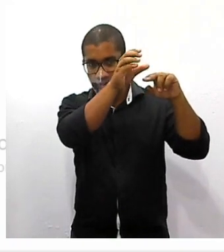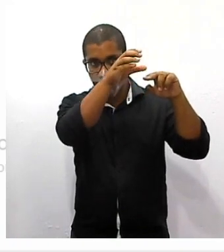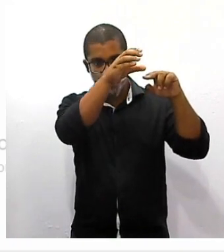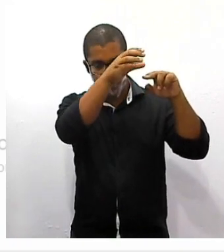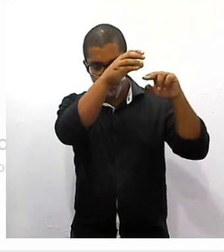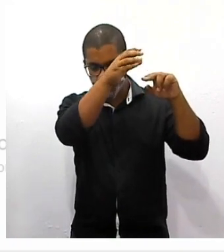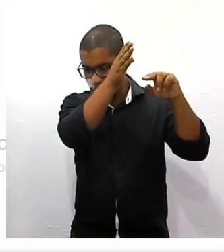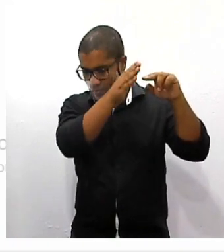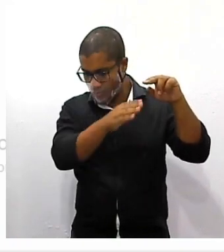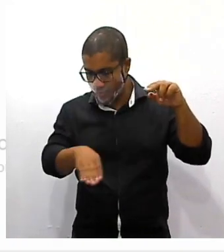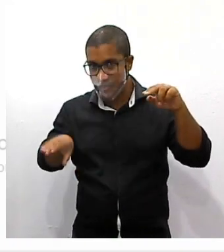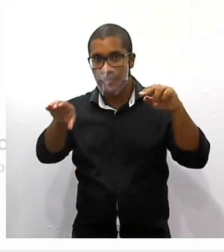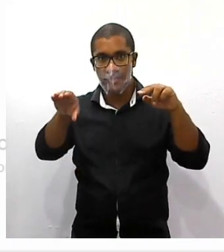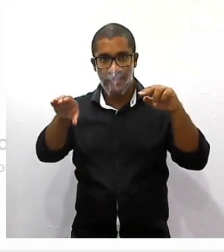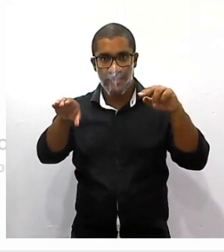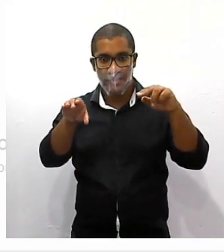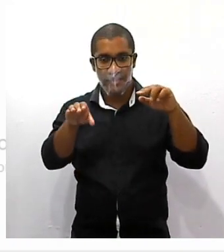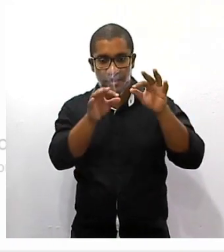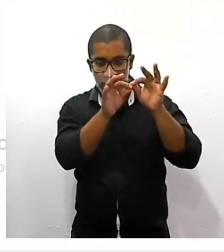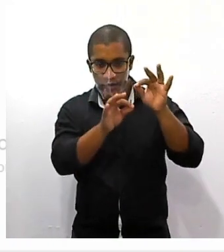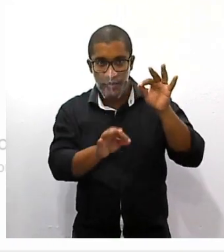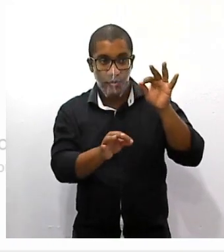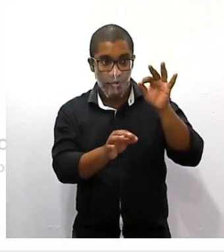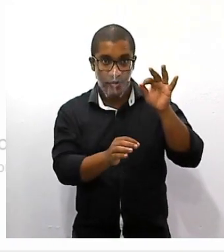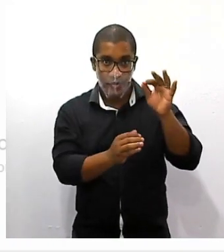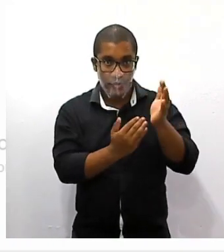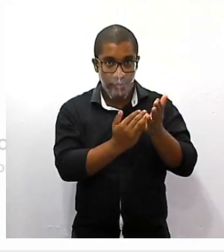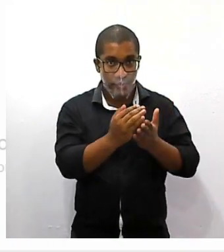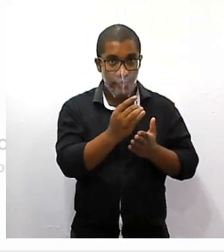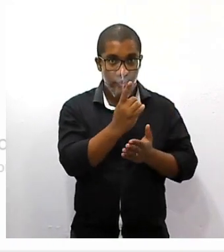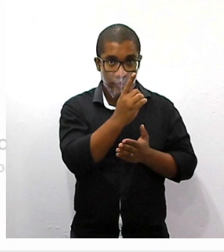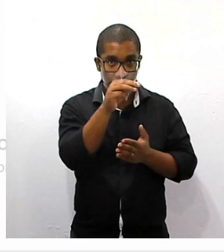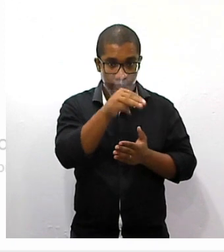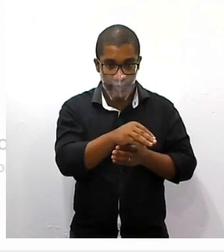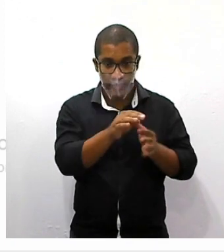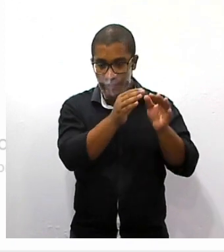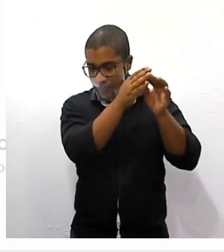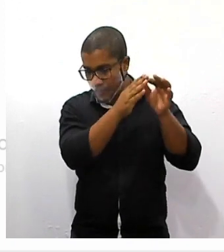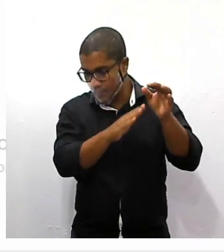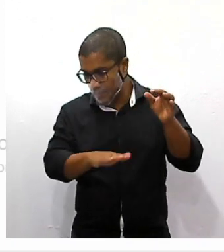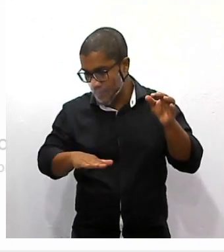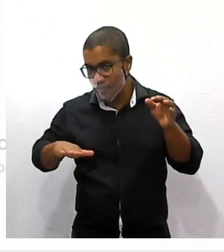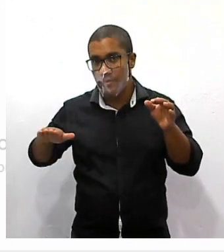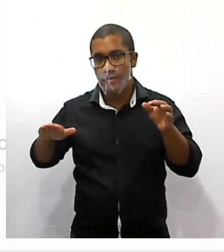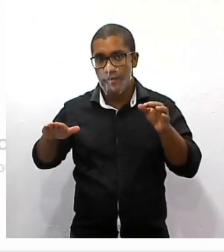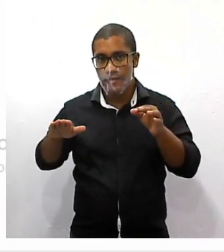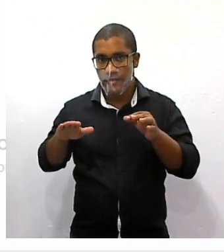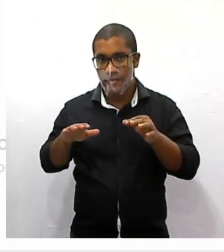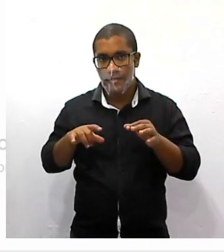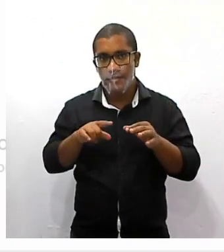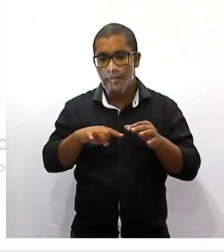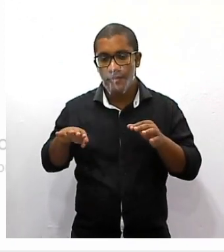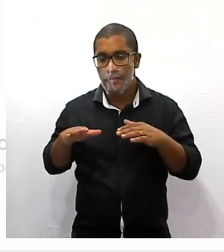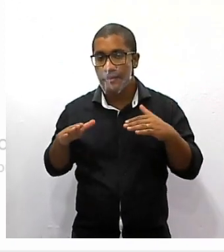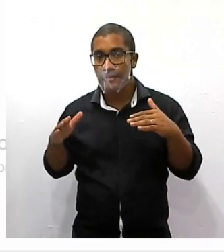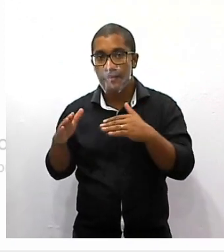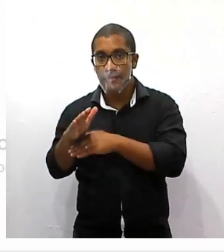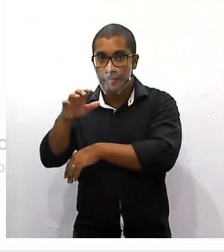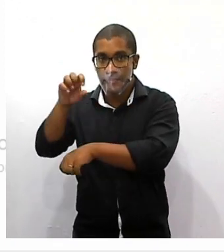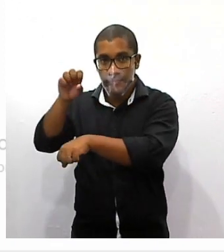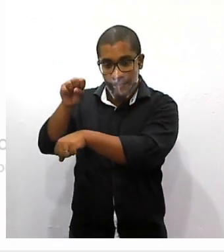metro. Depois que o corpo atinge o ponto A da base da rampa, desliza no plano horizontal com atrito até